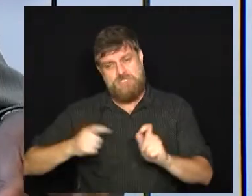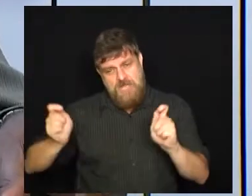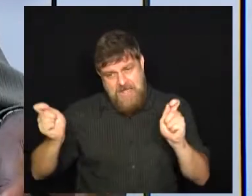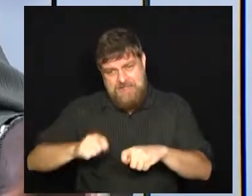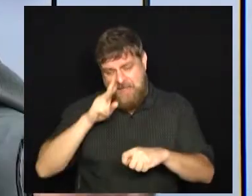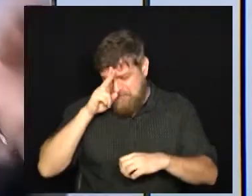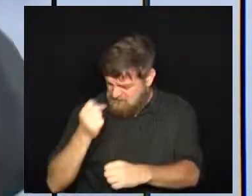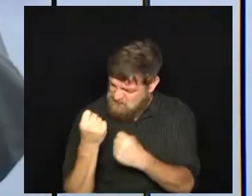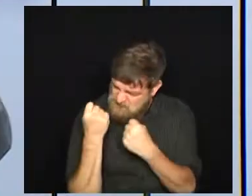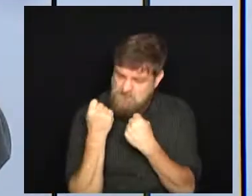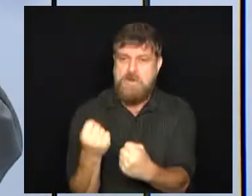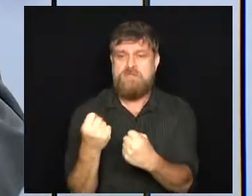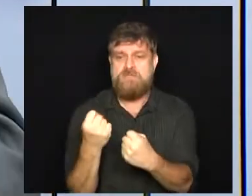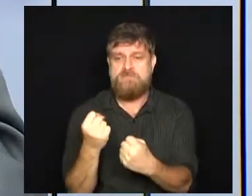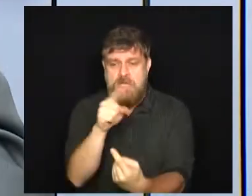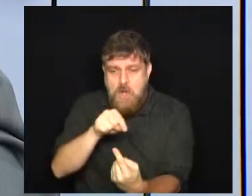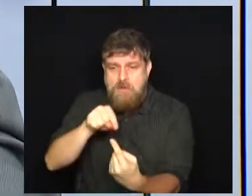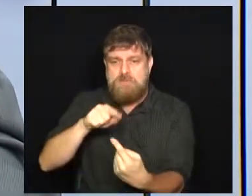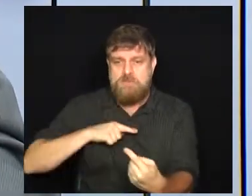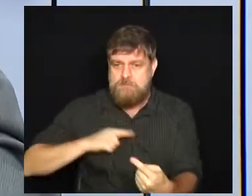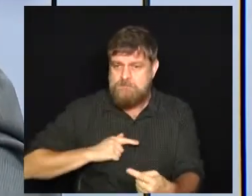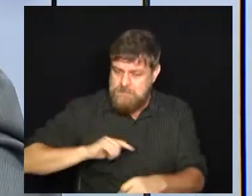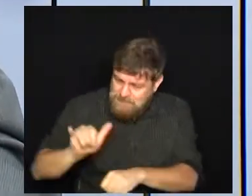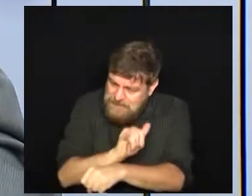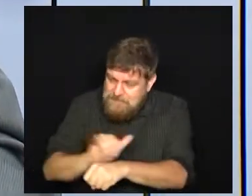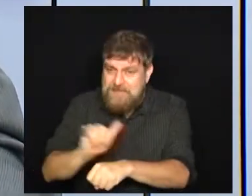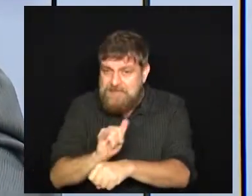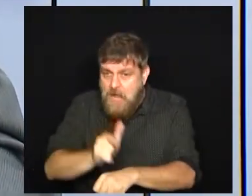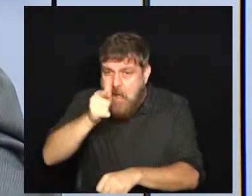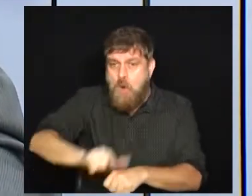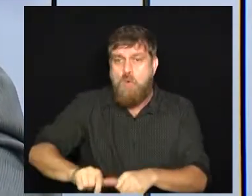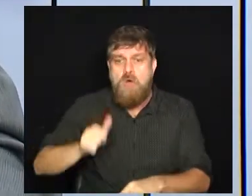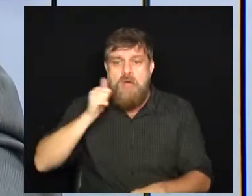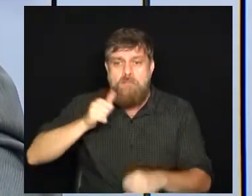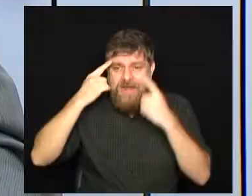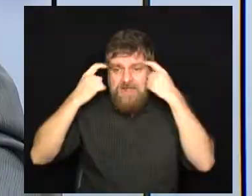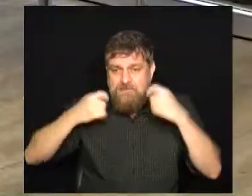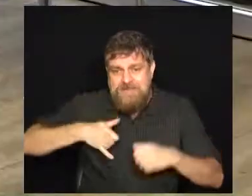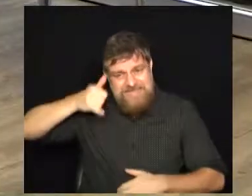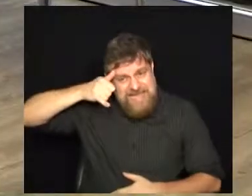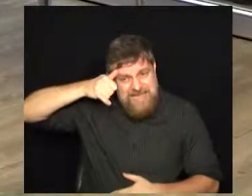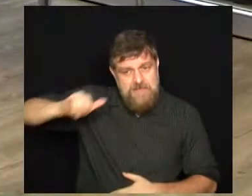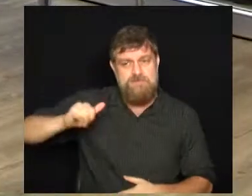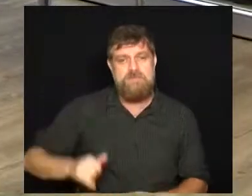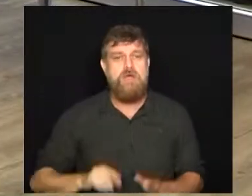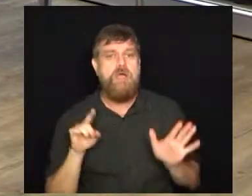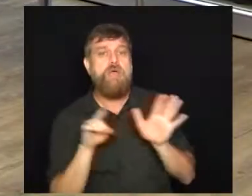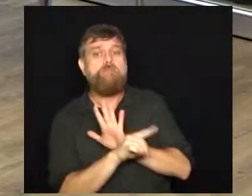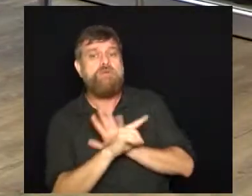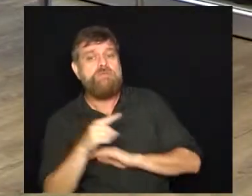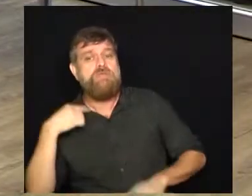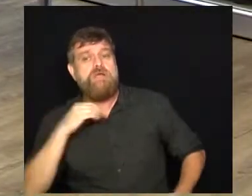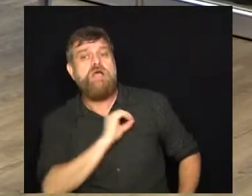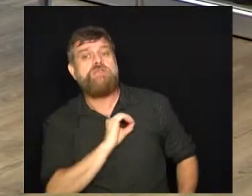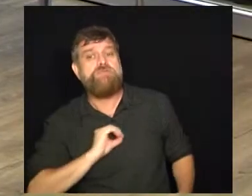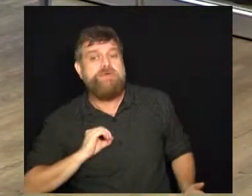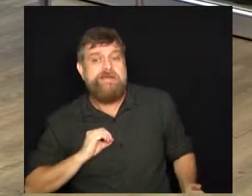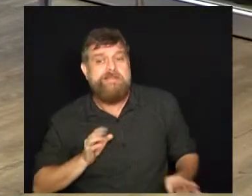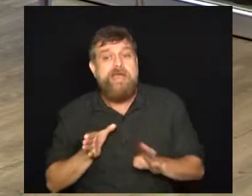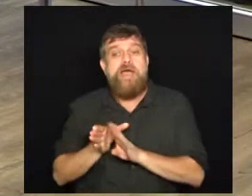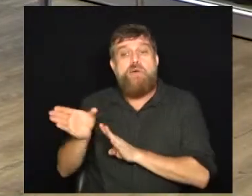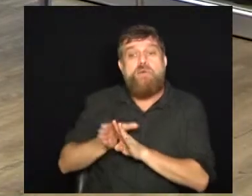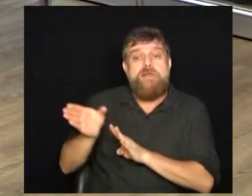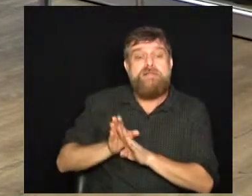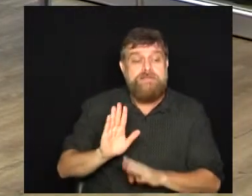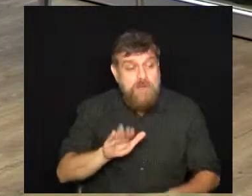fortalecer para poder ser mais uma ferramenta no combate a essa violência. E Fábia, qual que é a orientação que você dá